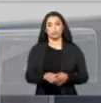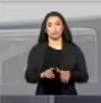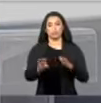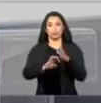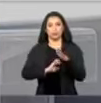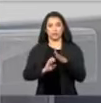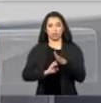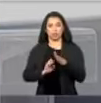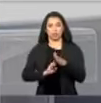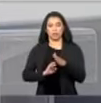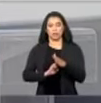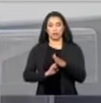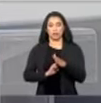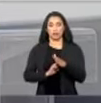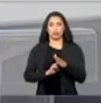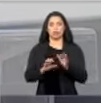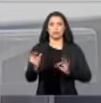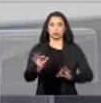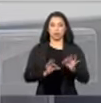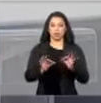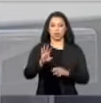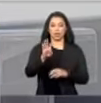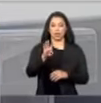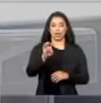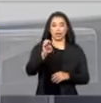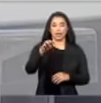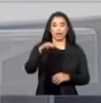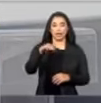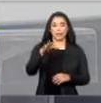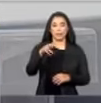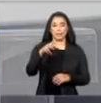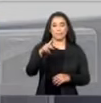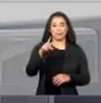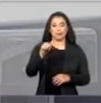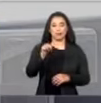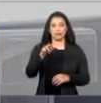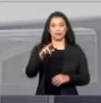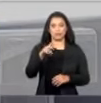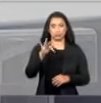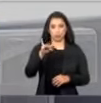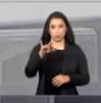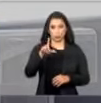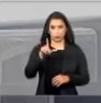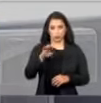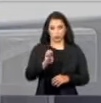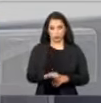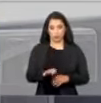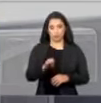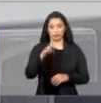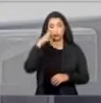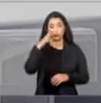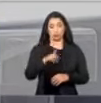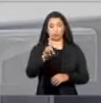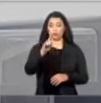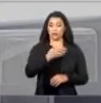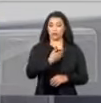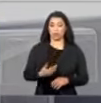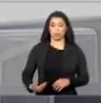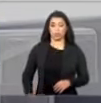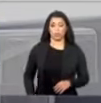fomentadora da produção e distribuição, Embrafilme, e, por fim, a Fundação de Cinema Brasileiro, de direito público, e que